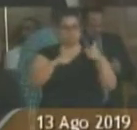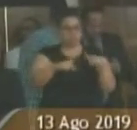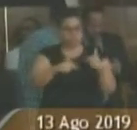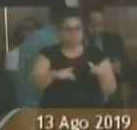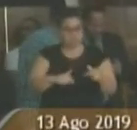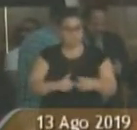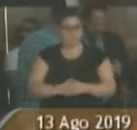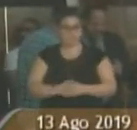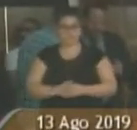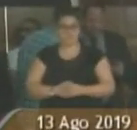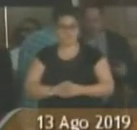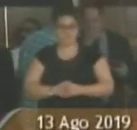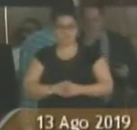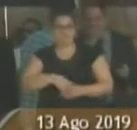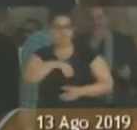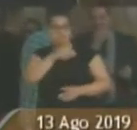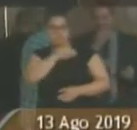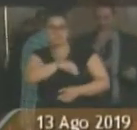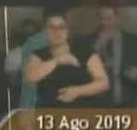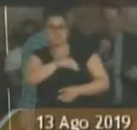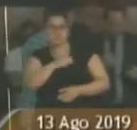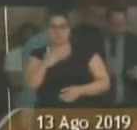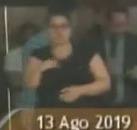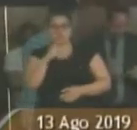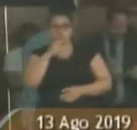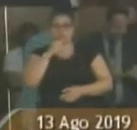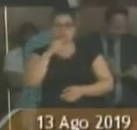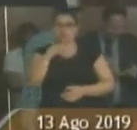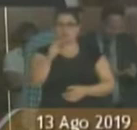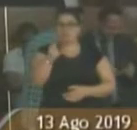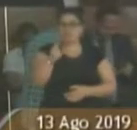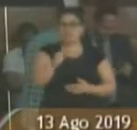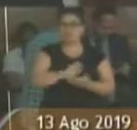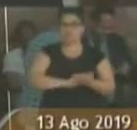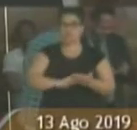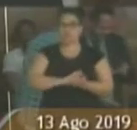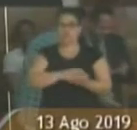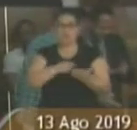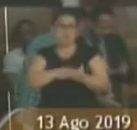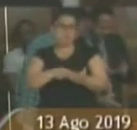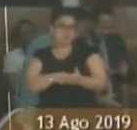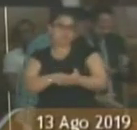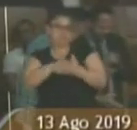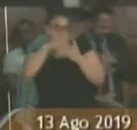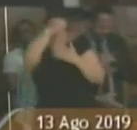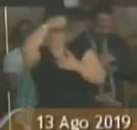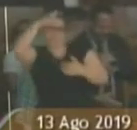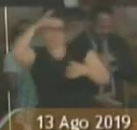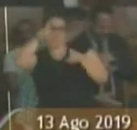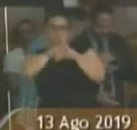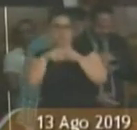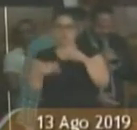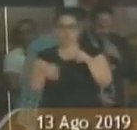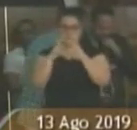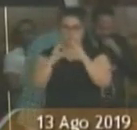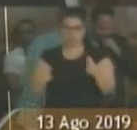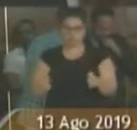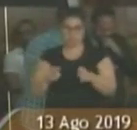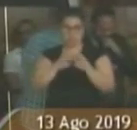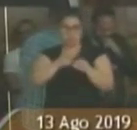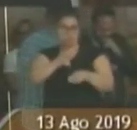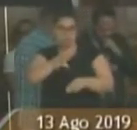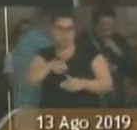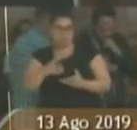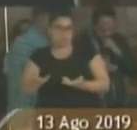Não é obrigação, igual o Zé falou, não é obrigação desta casa e nem da prefeitura, está bom de acabar com isso. Fechar tudo e